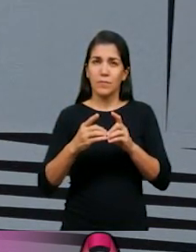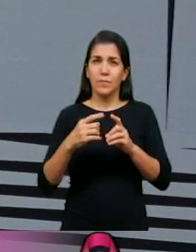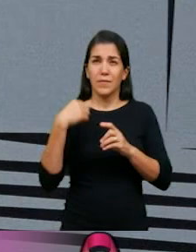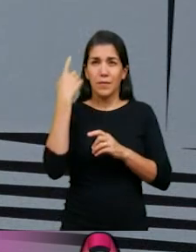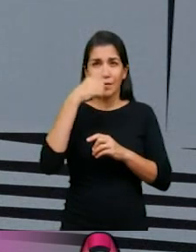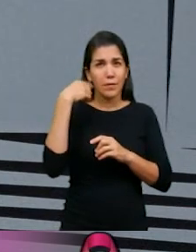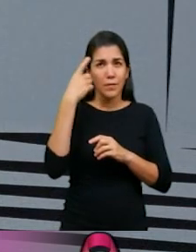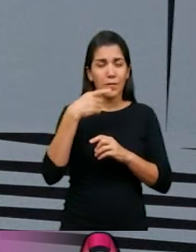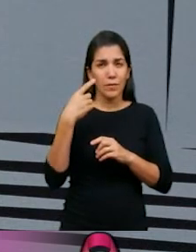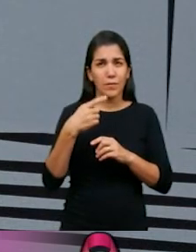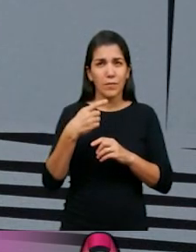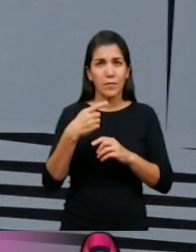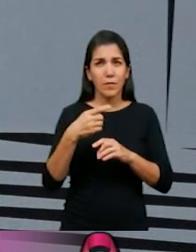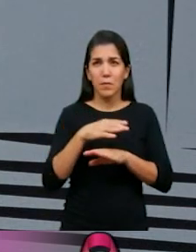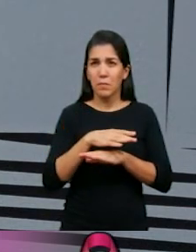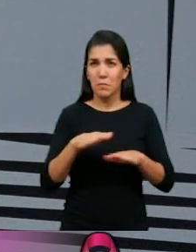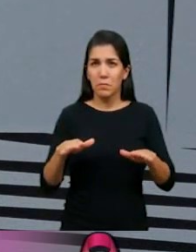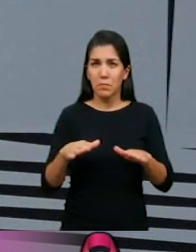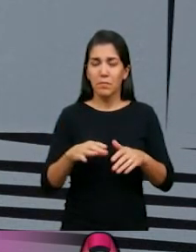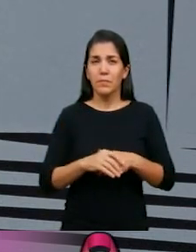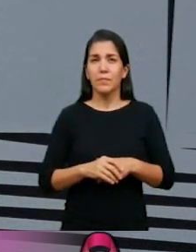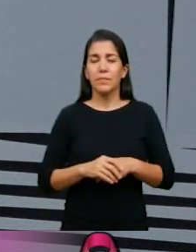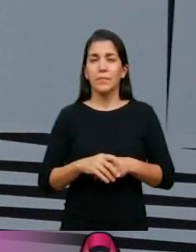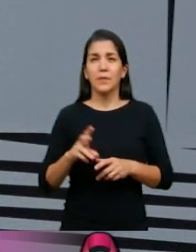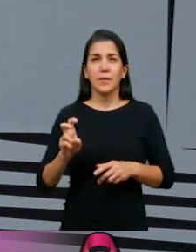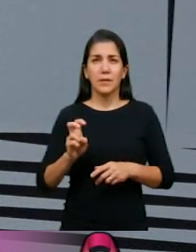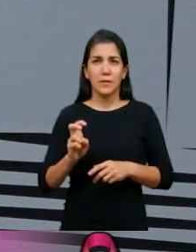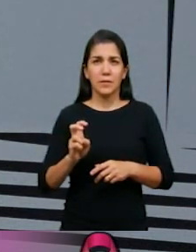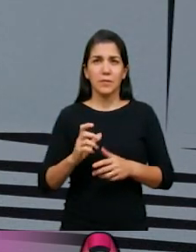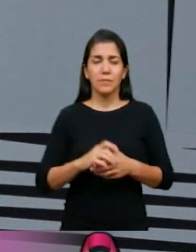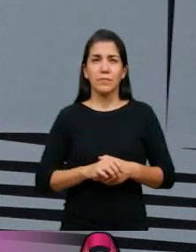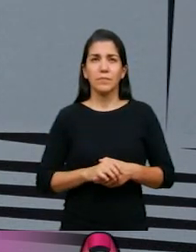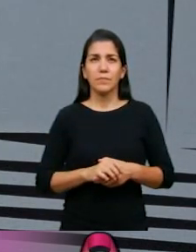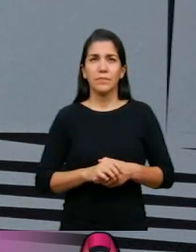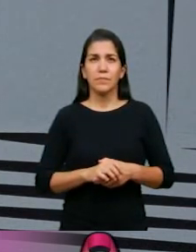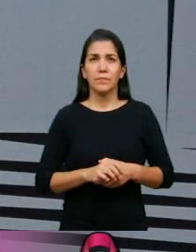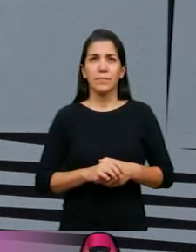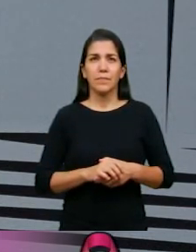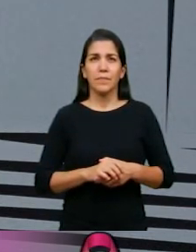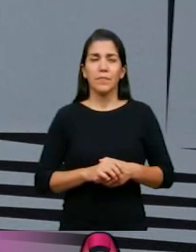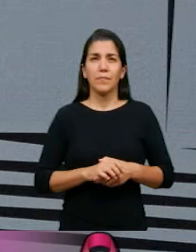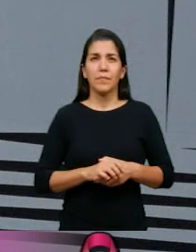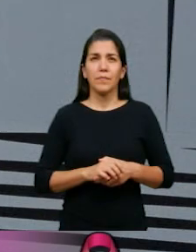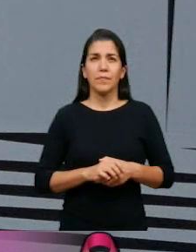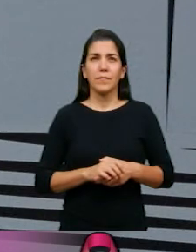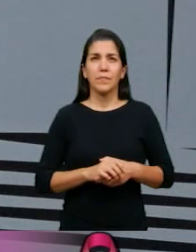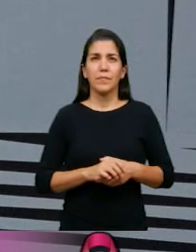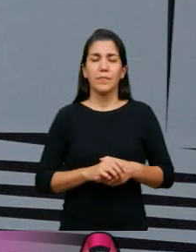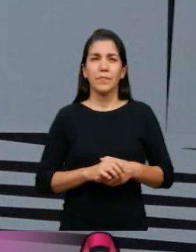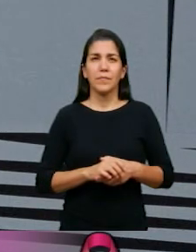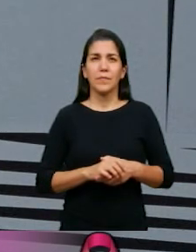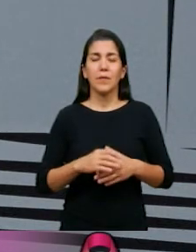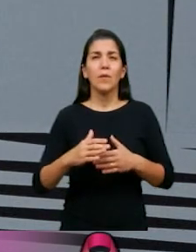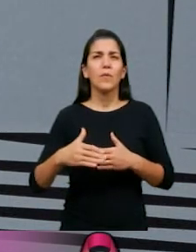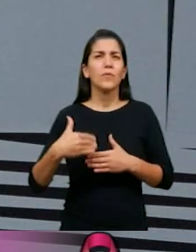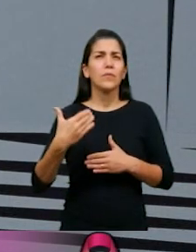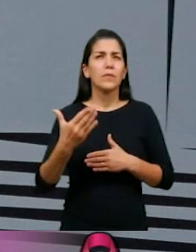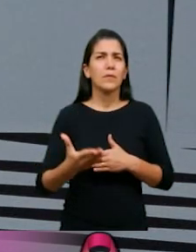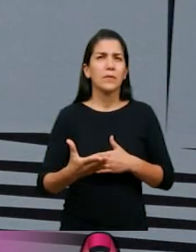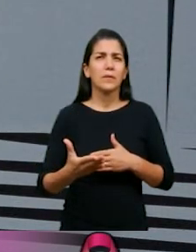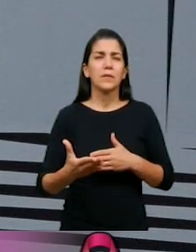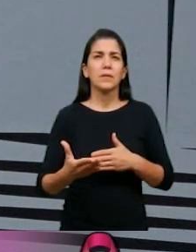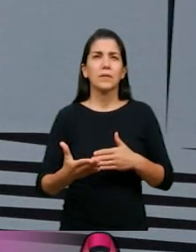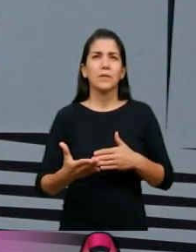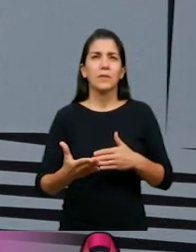foi interrompido no CAPS? 5. Considerando o questionamento anterior, quais são os prazos estimados para a resolução